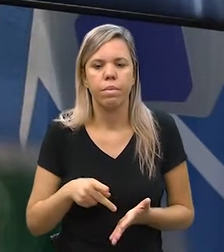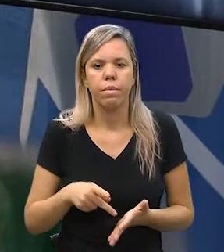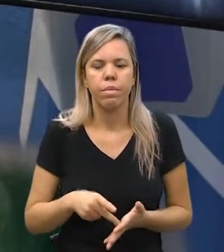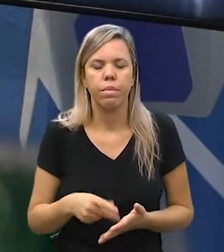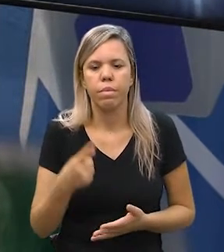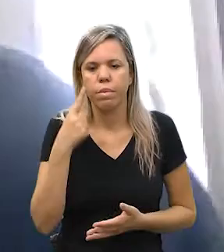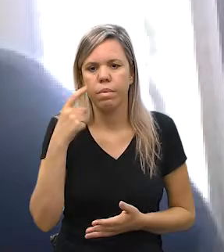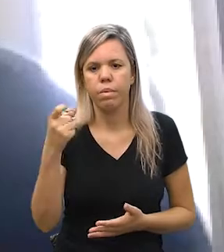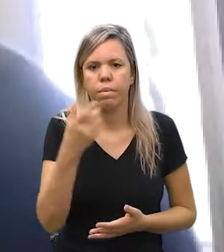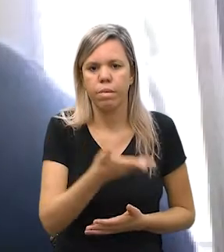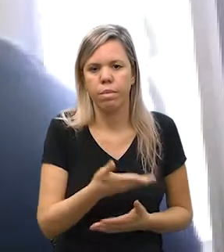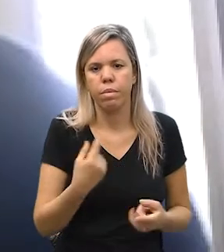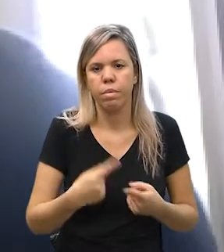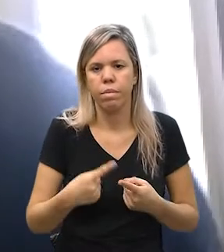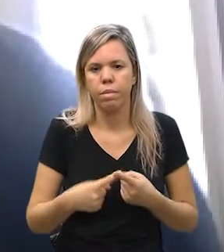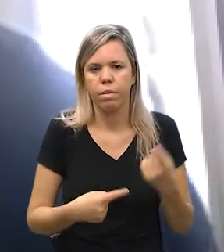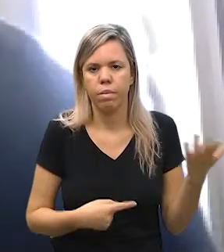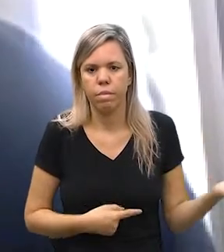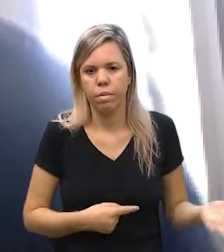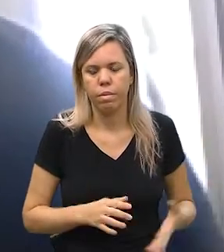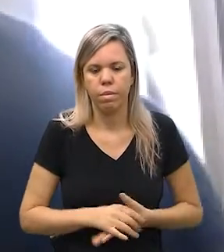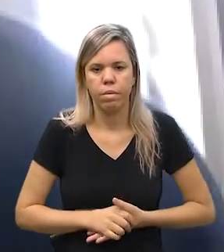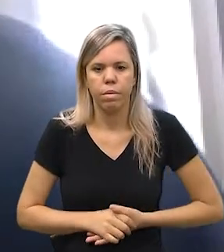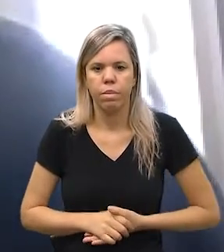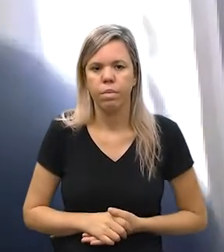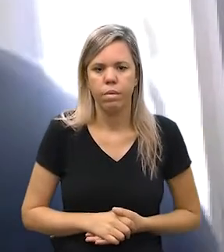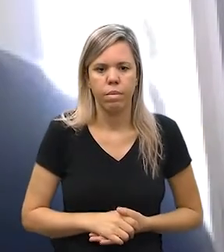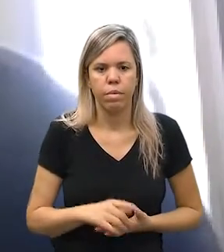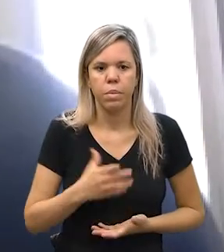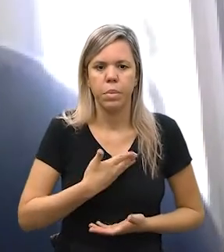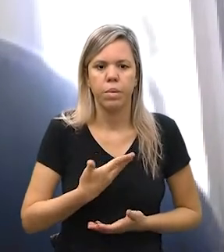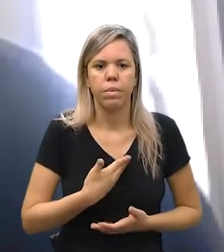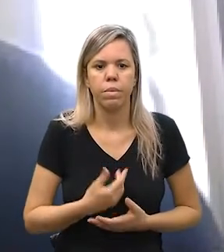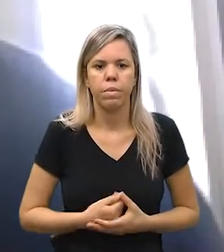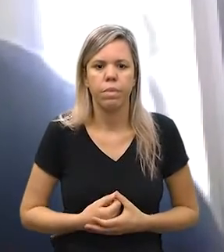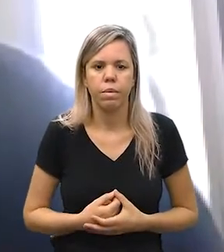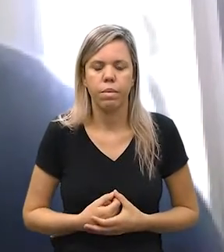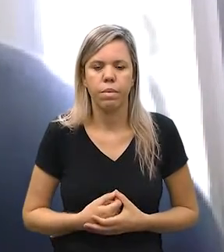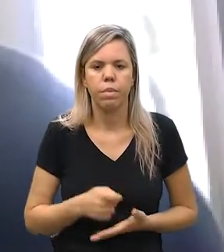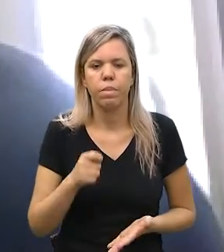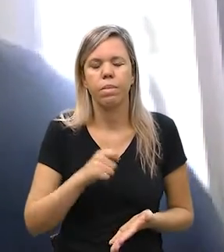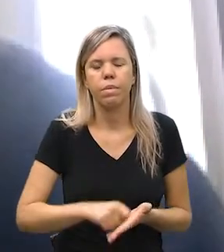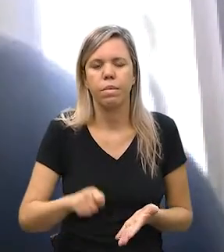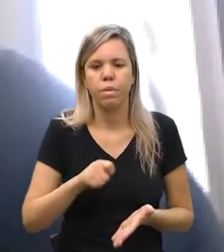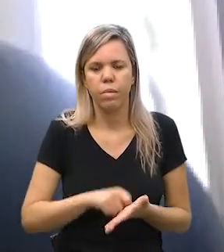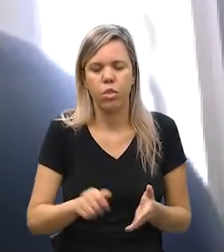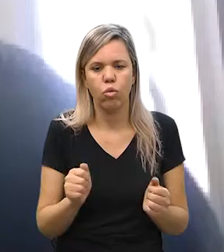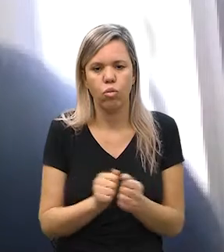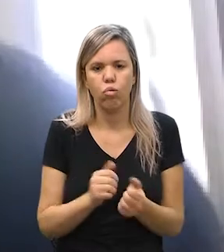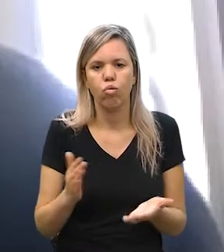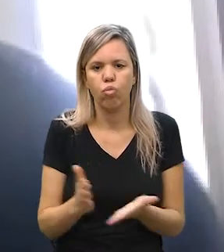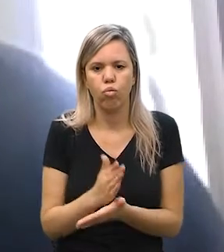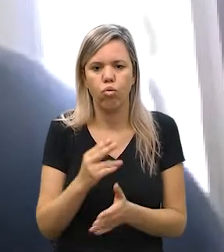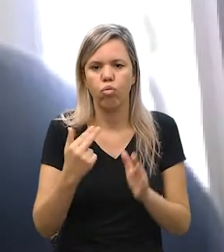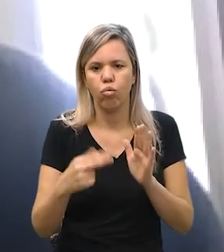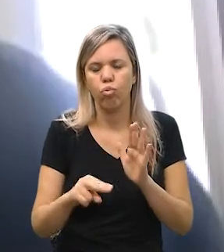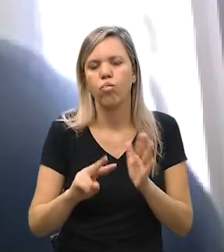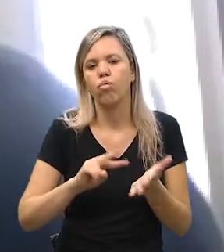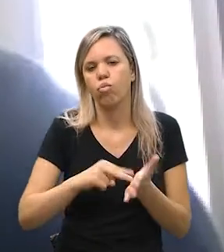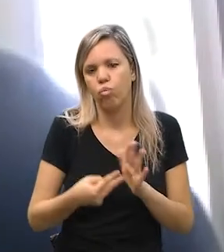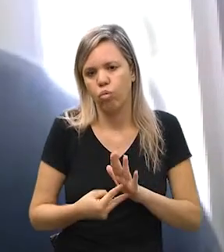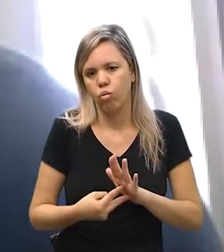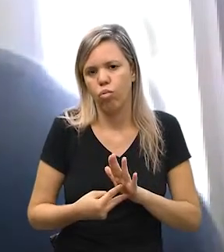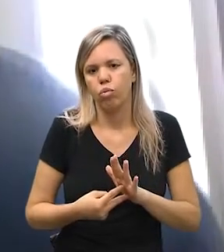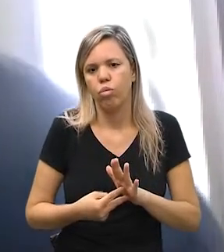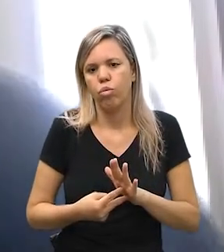É interessante porque tem um colega nosso, né, que assinou o prefácio do livro, ele batizou e traduziu perfeitamente